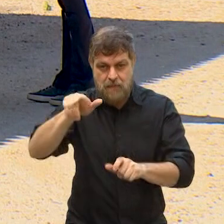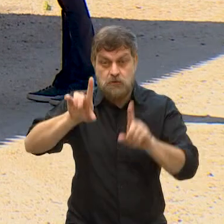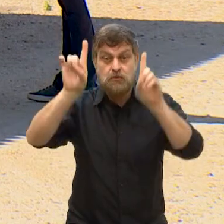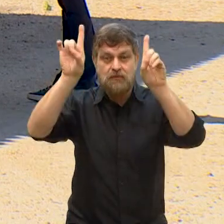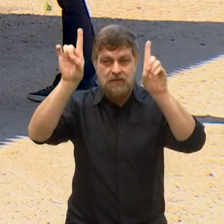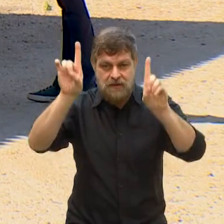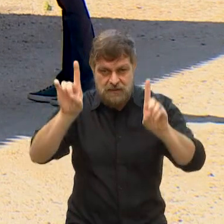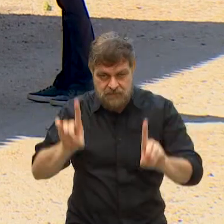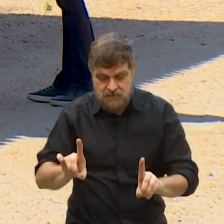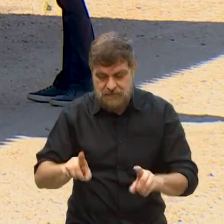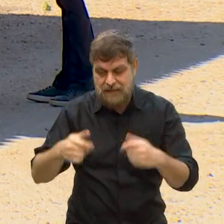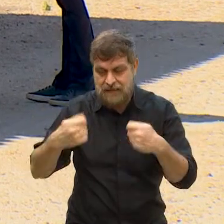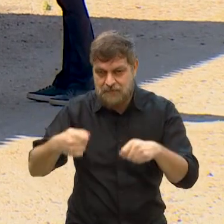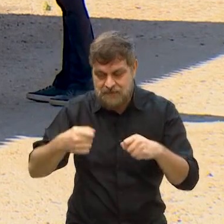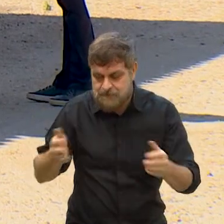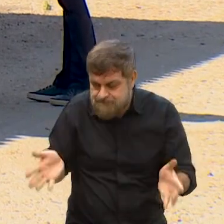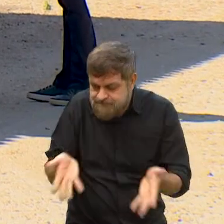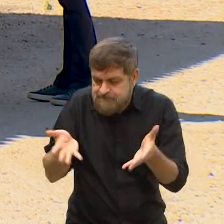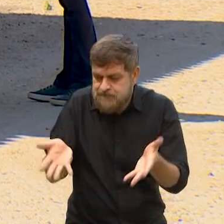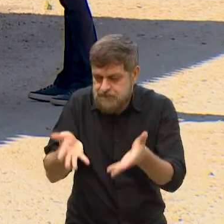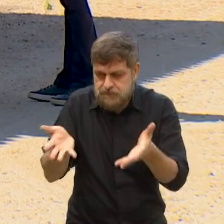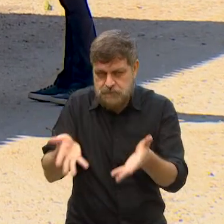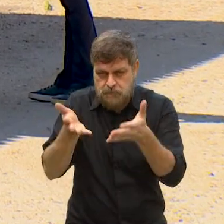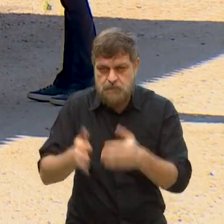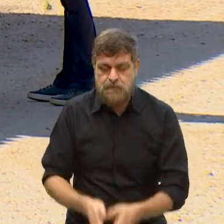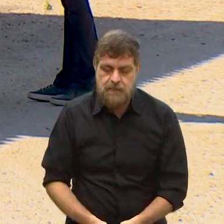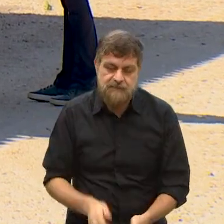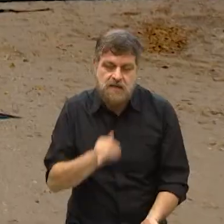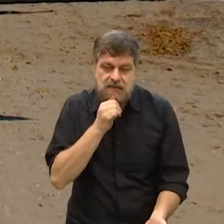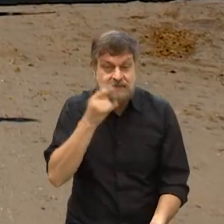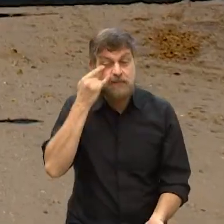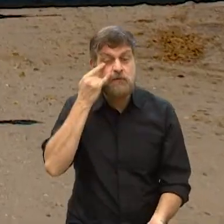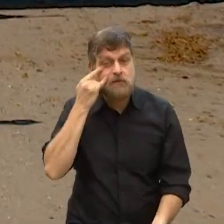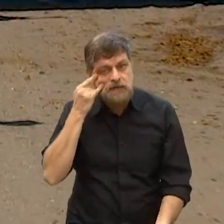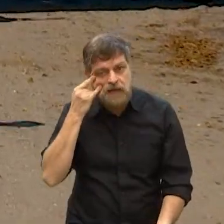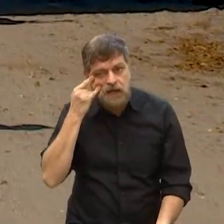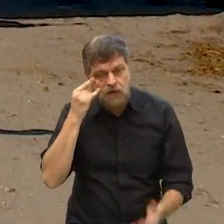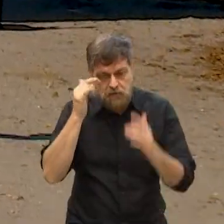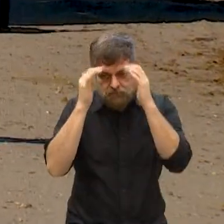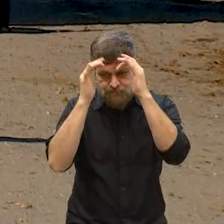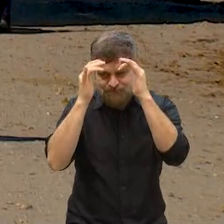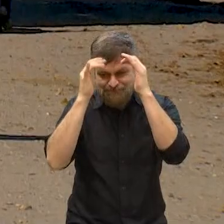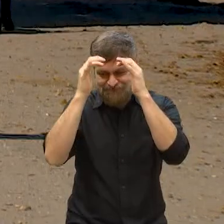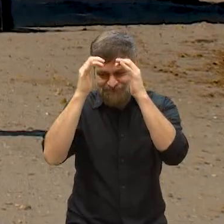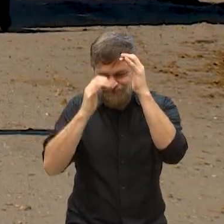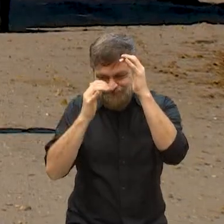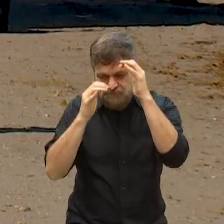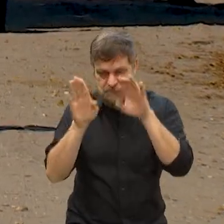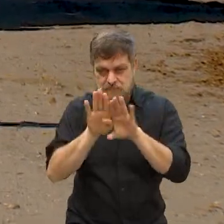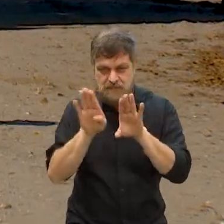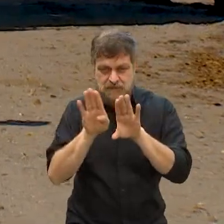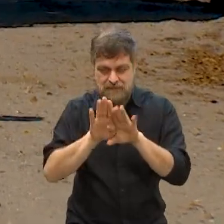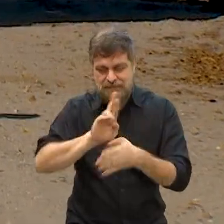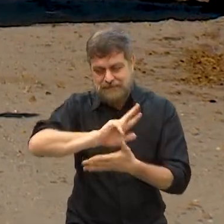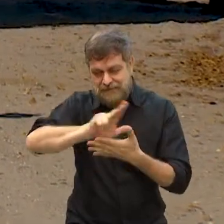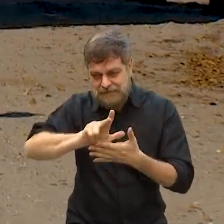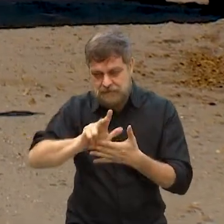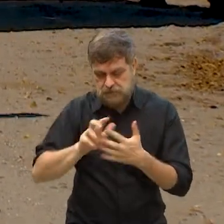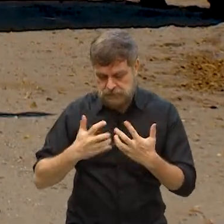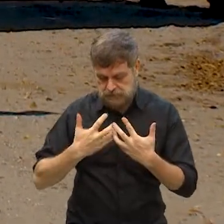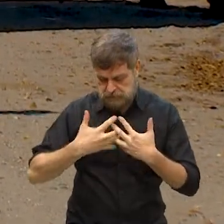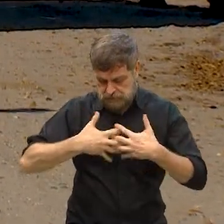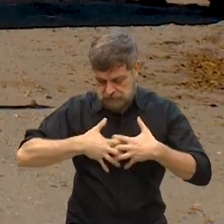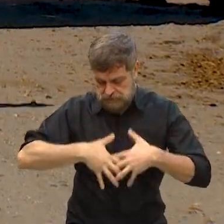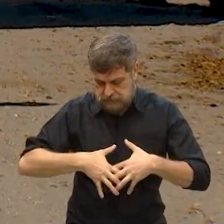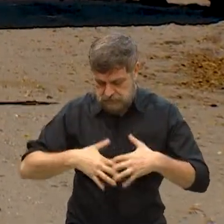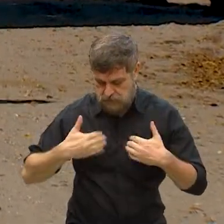de pessoas com deficiências ou necessidades especiais, como a síndrome de Down, paralisia cerebral,